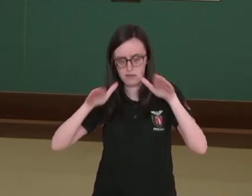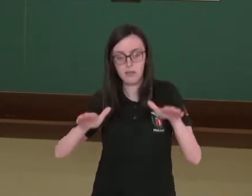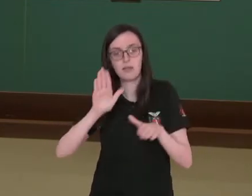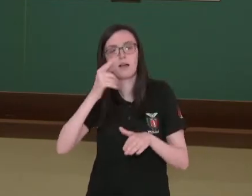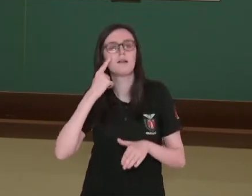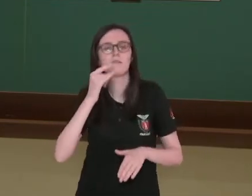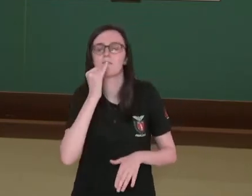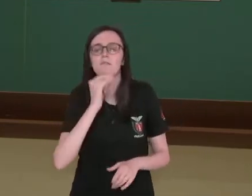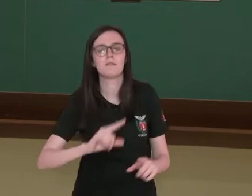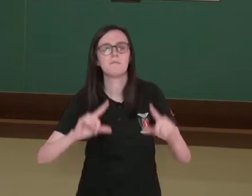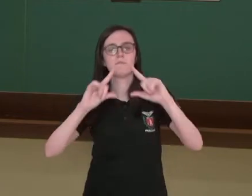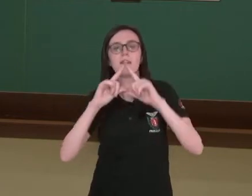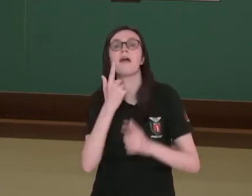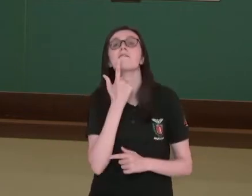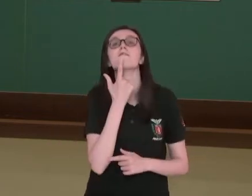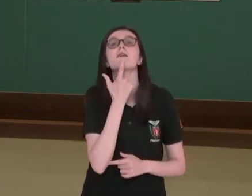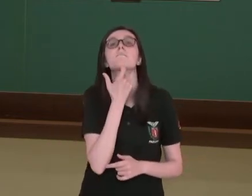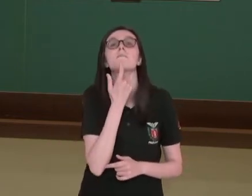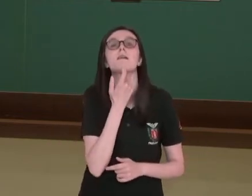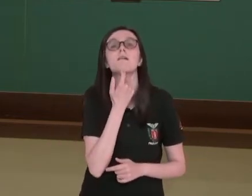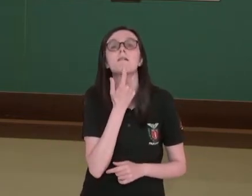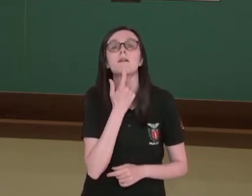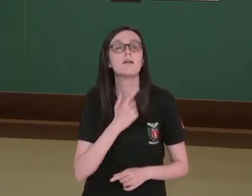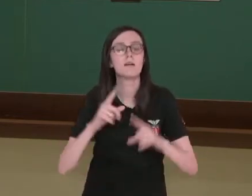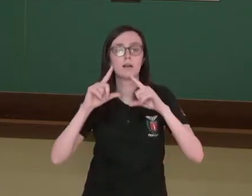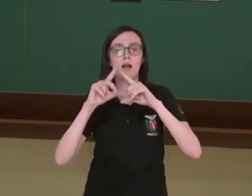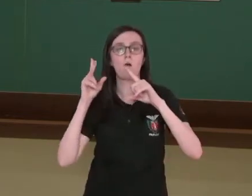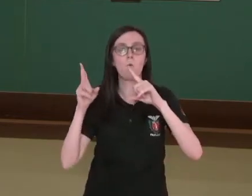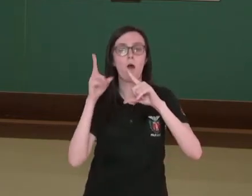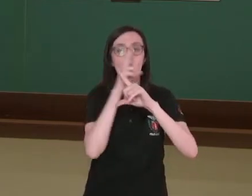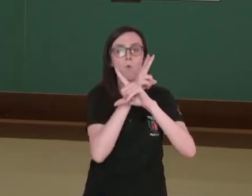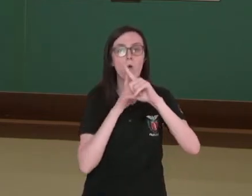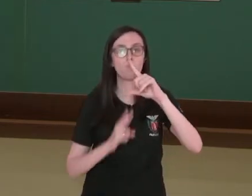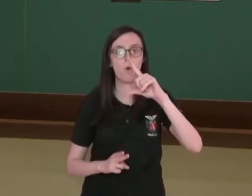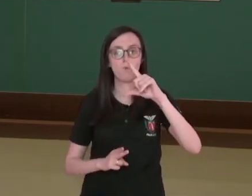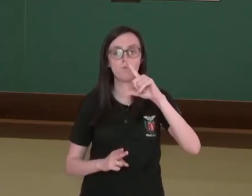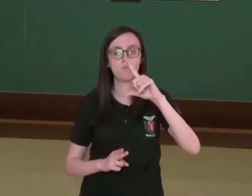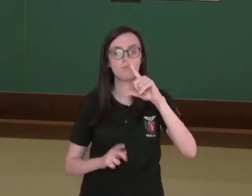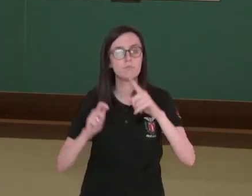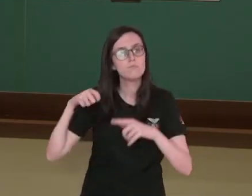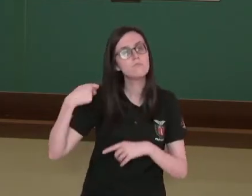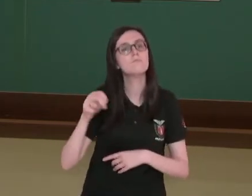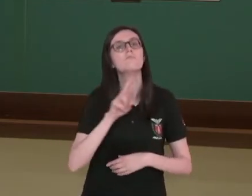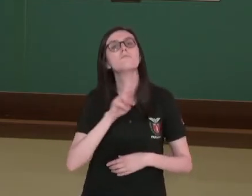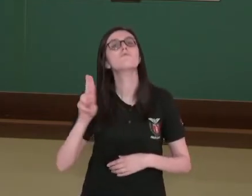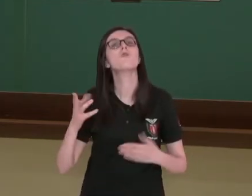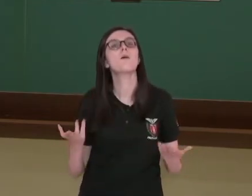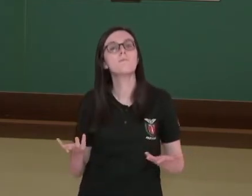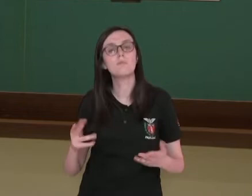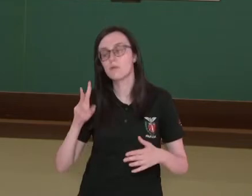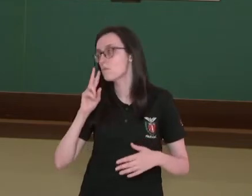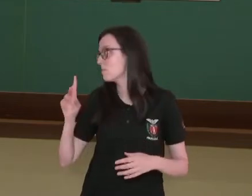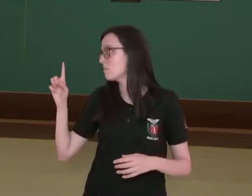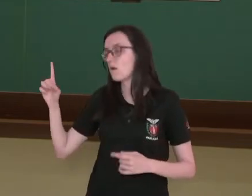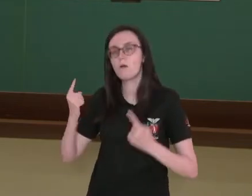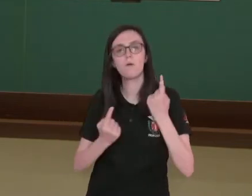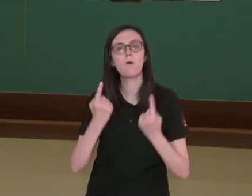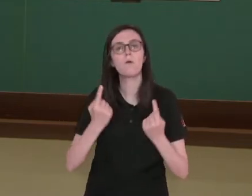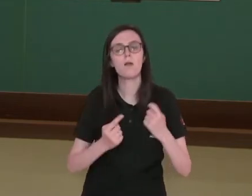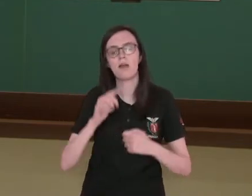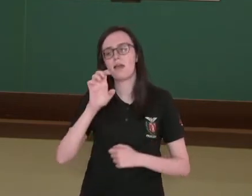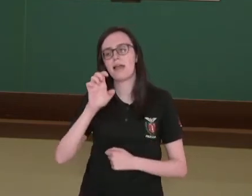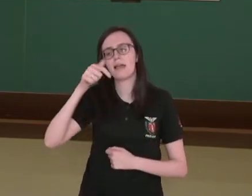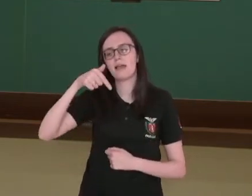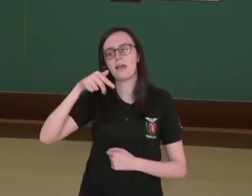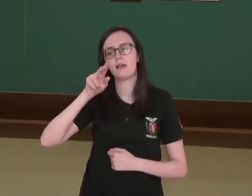esse triângulo vermelho aqui, tá? Ele tem 3 lados iguais. Ele recebe um nome por isso, porque ele tem os 3 lados iguais. O nome dele